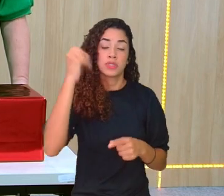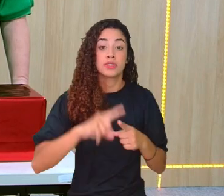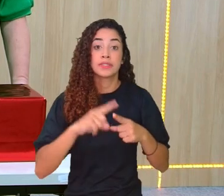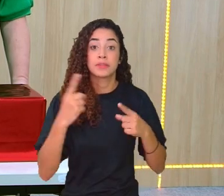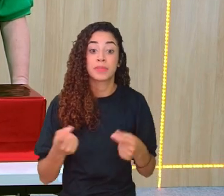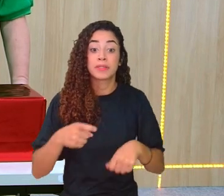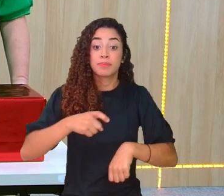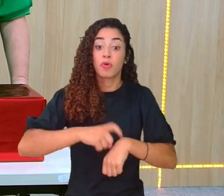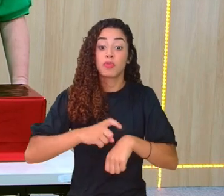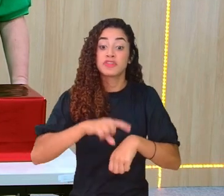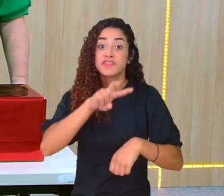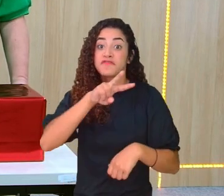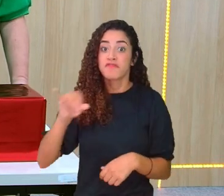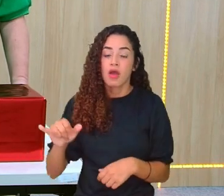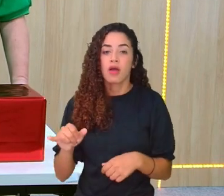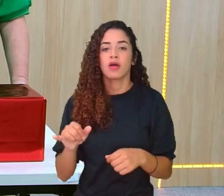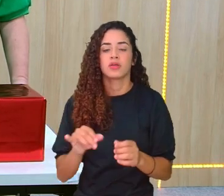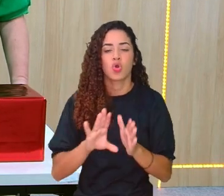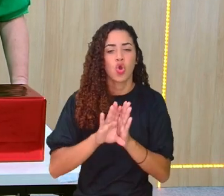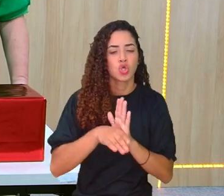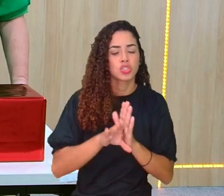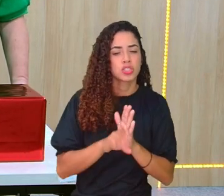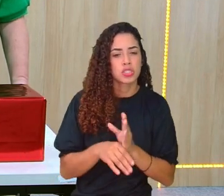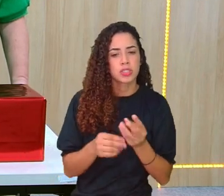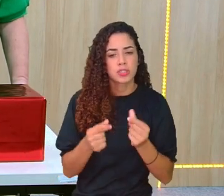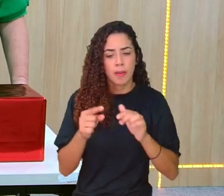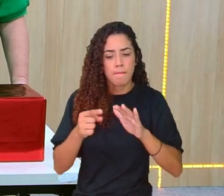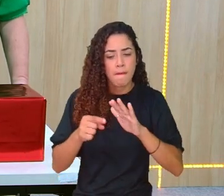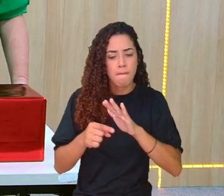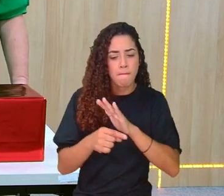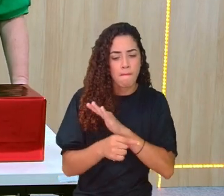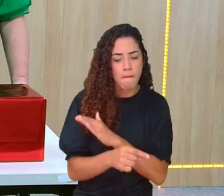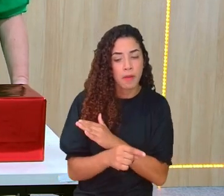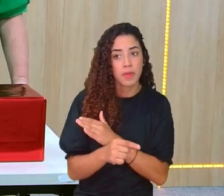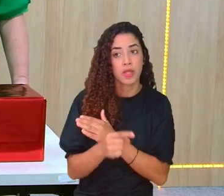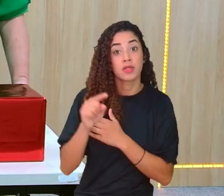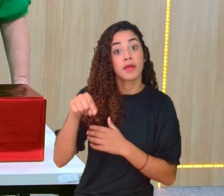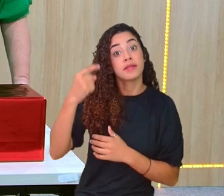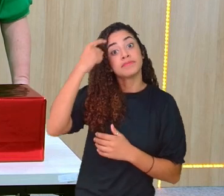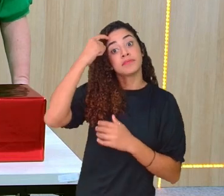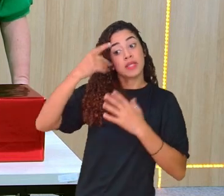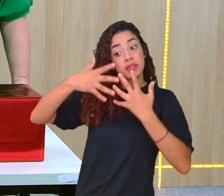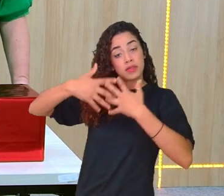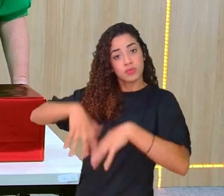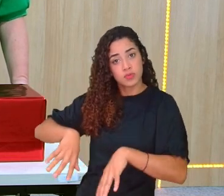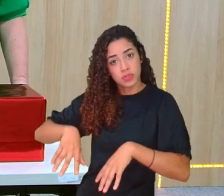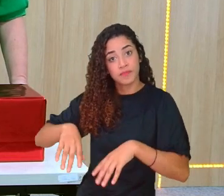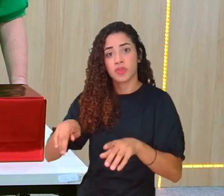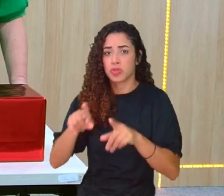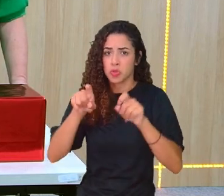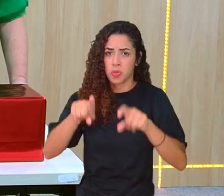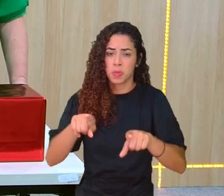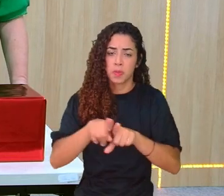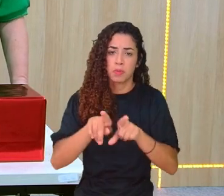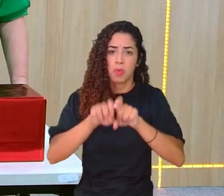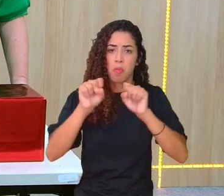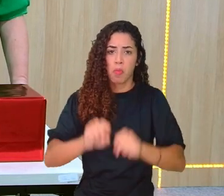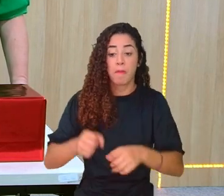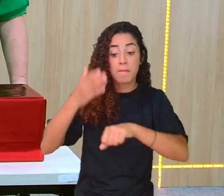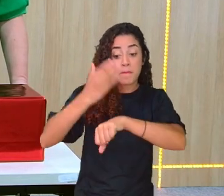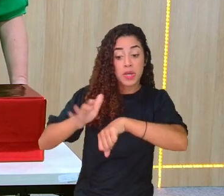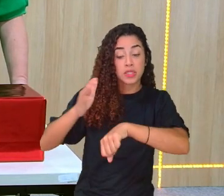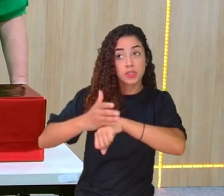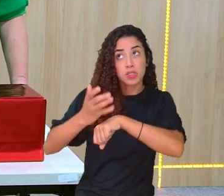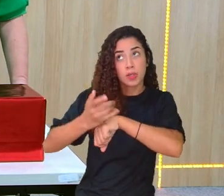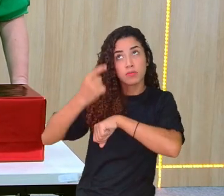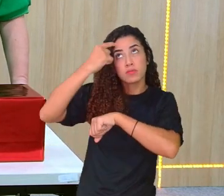dos conceitos, o cálculo mental é, inclusive, natural. Você pode praticar cálculo mental, claro que sim.